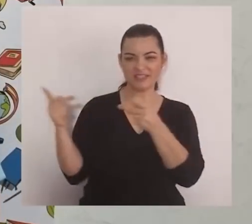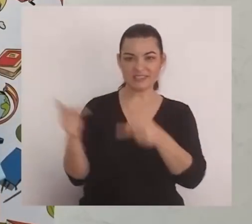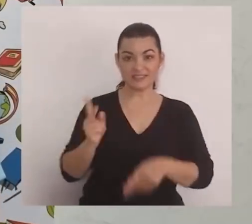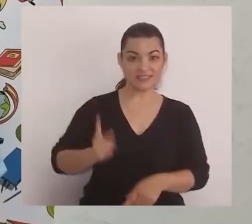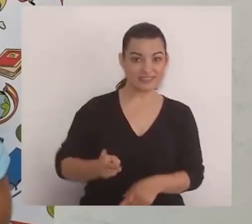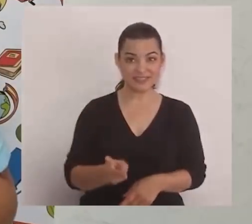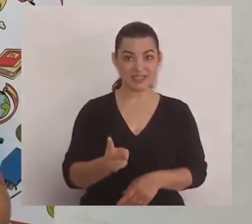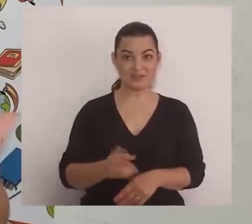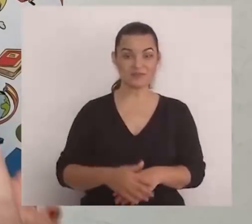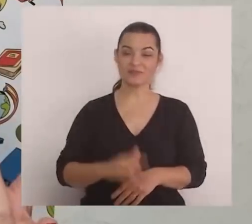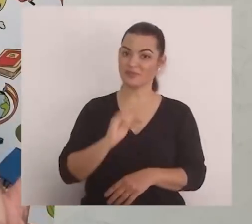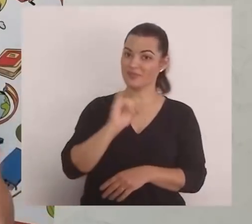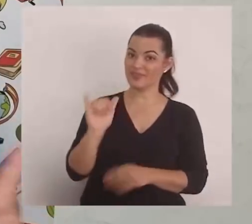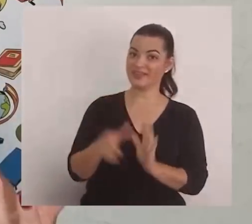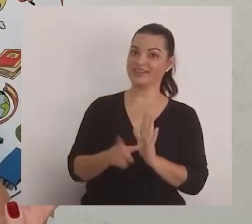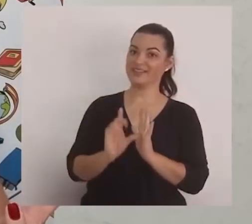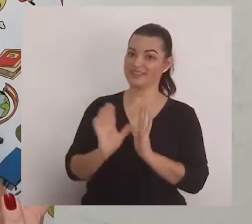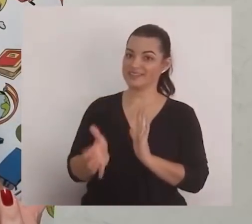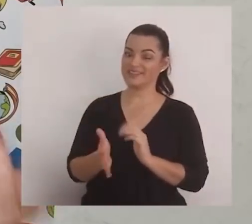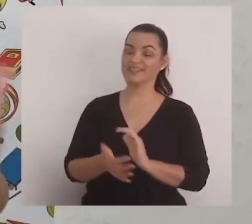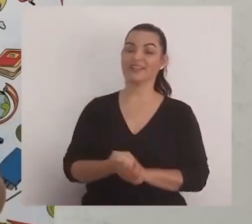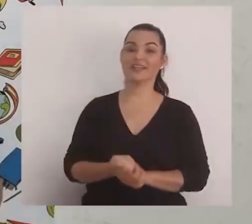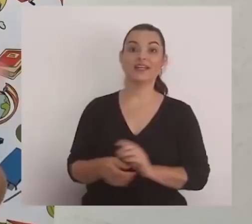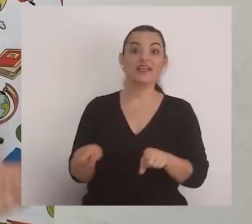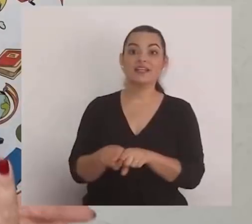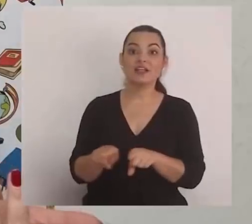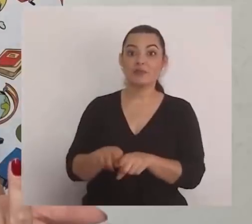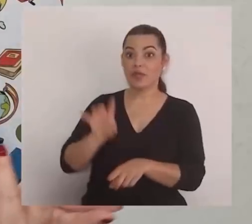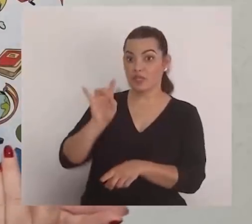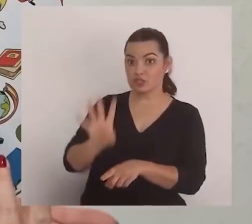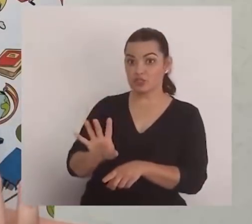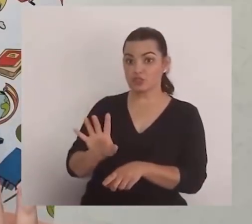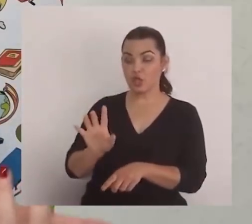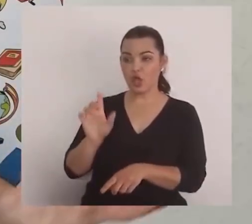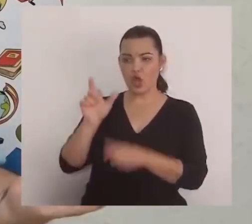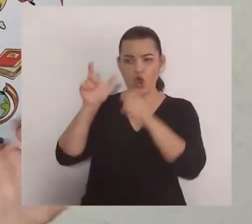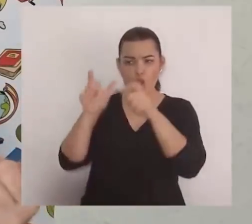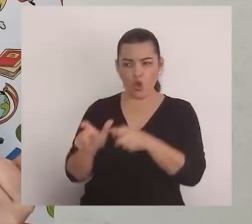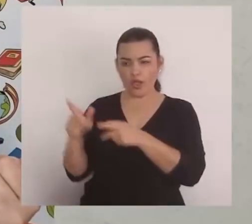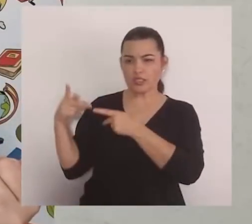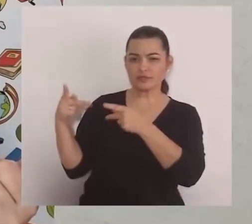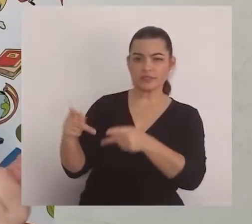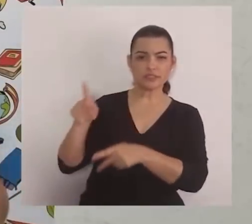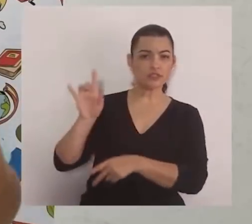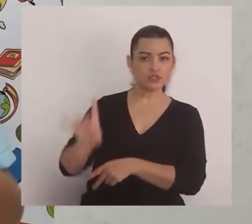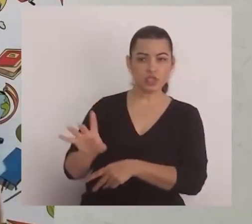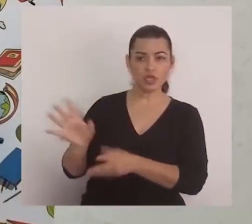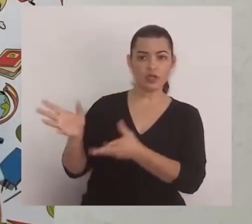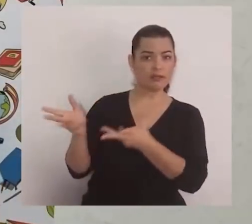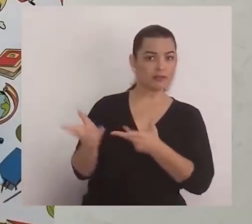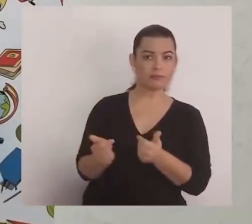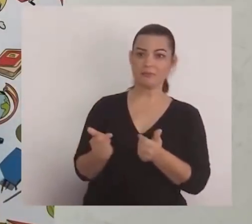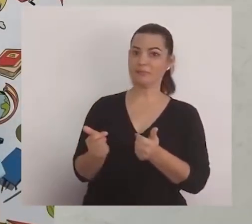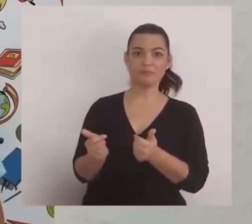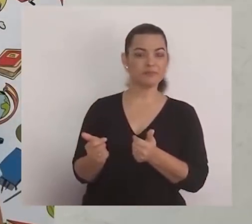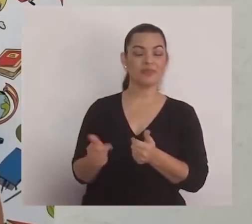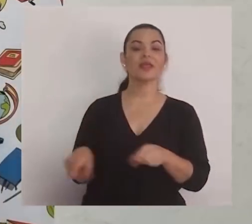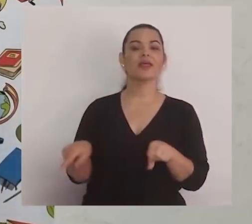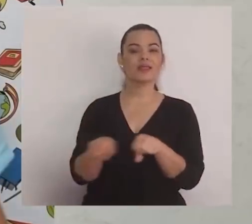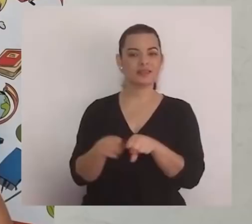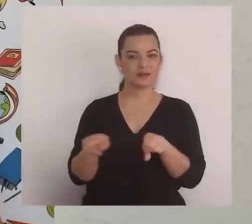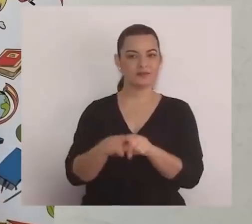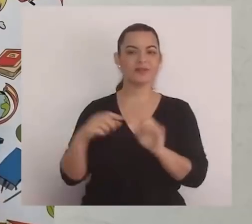como exemplo. Existem parques nacionais com uma beleza